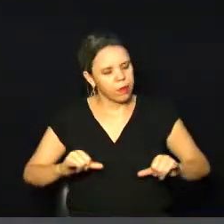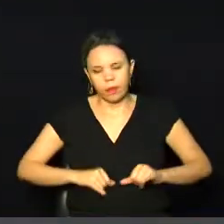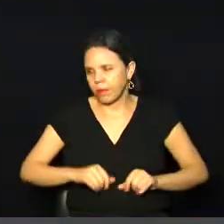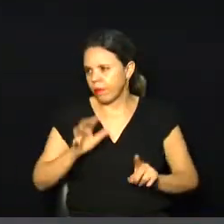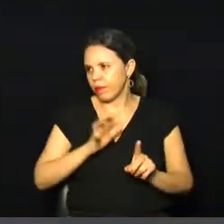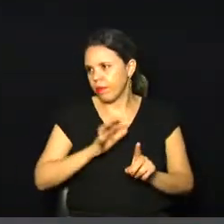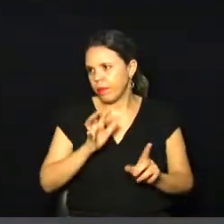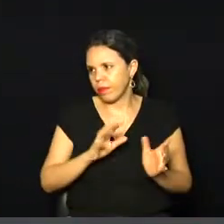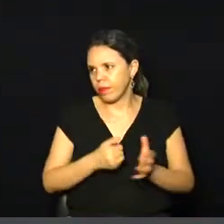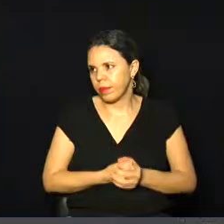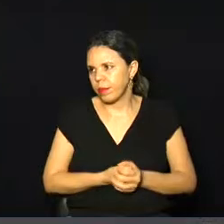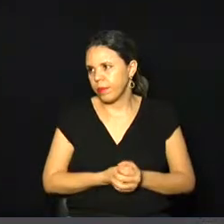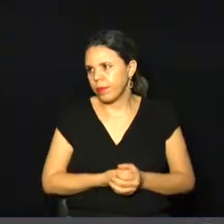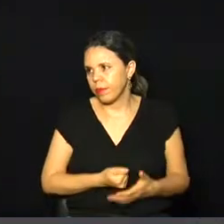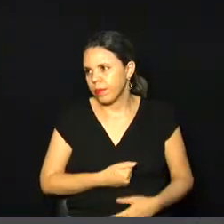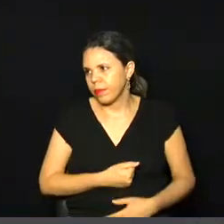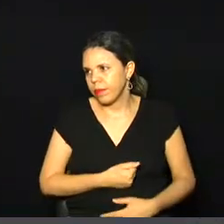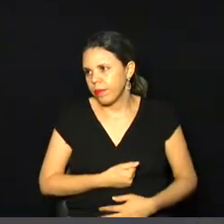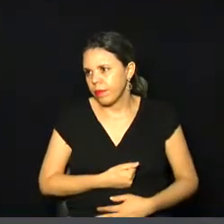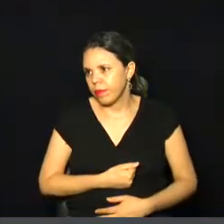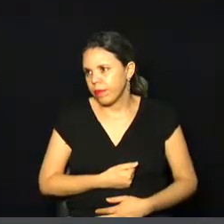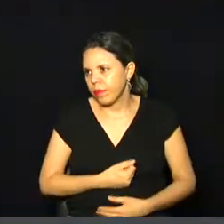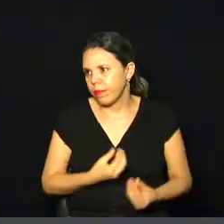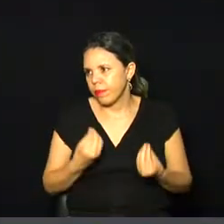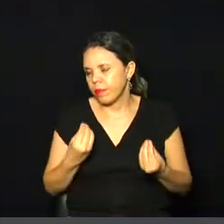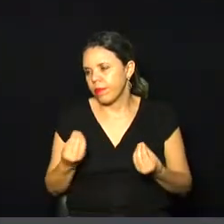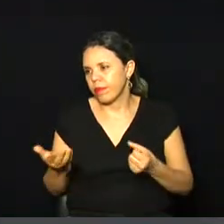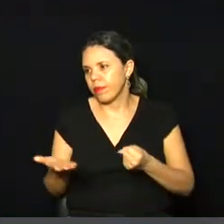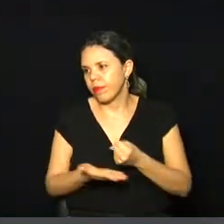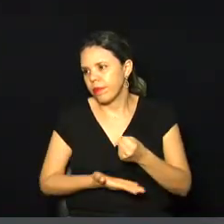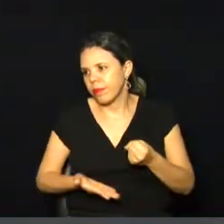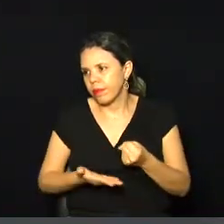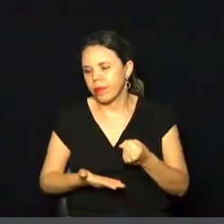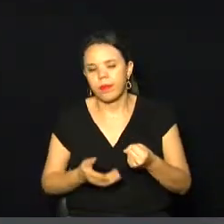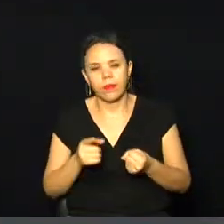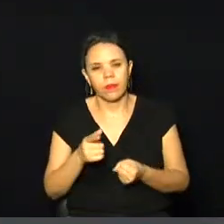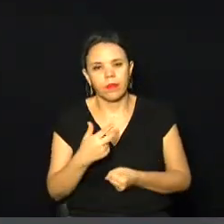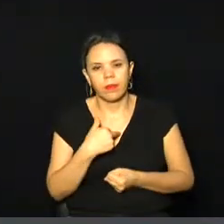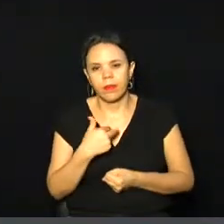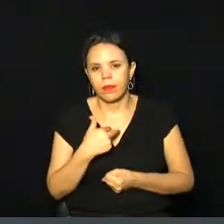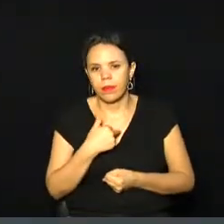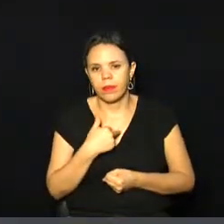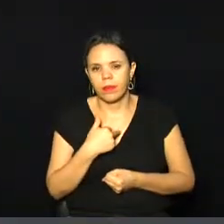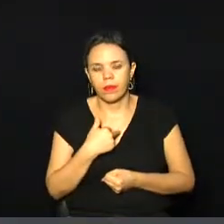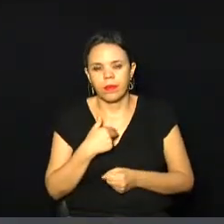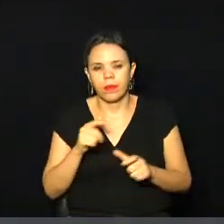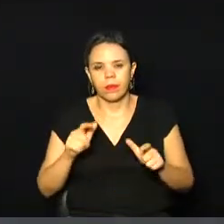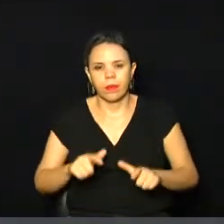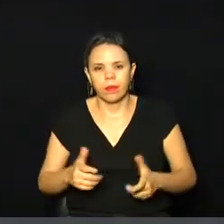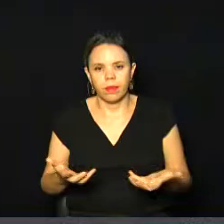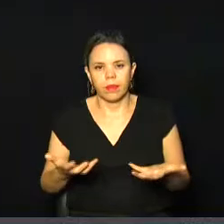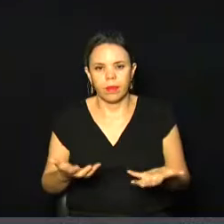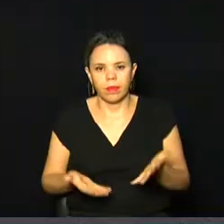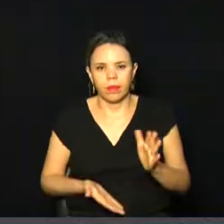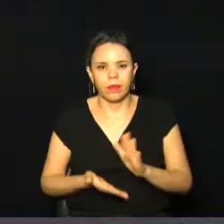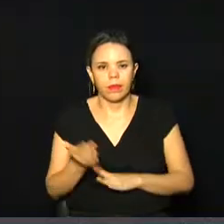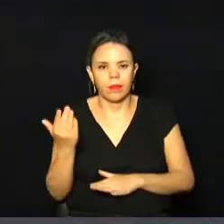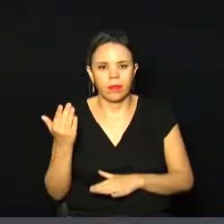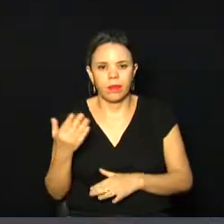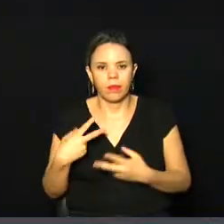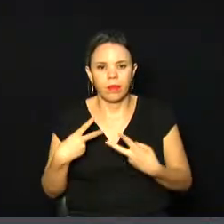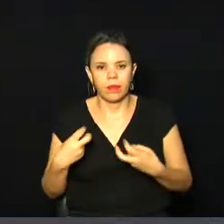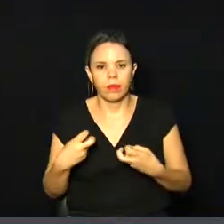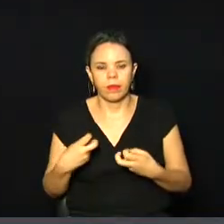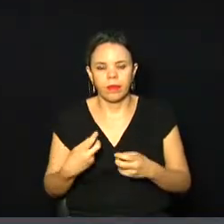essas questões. Então, como que seria basicamente? Você não poder, talvez, ir em um lugar que você queira, você se perceber